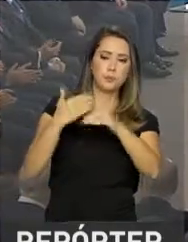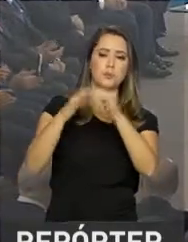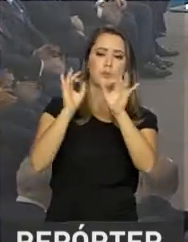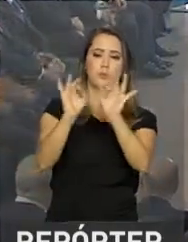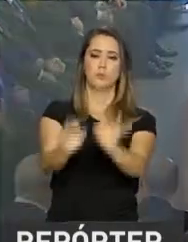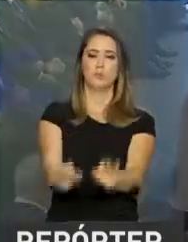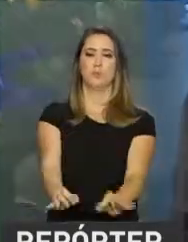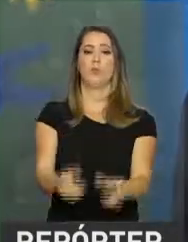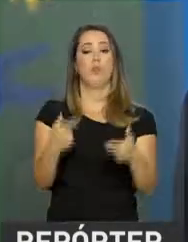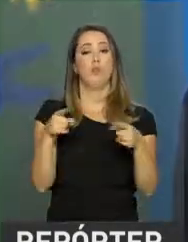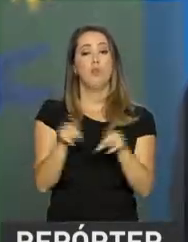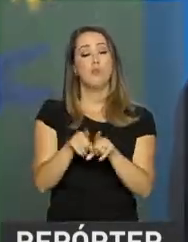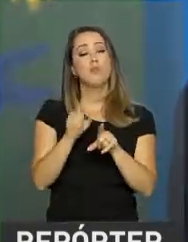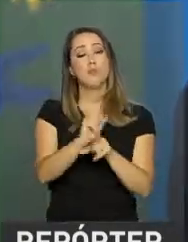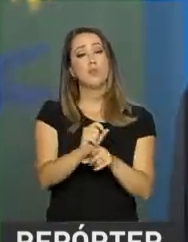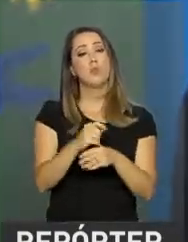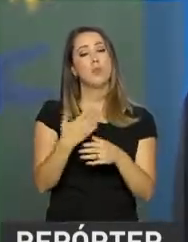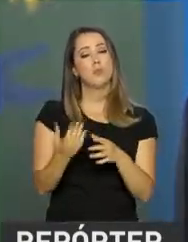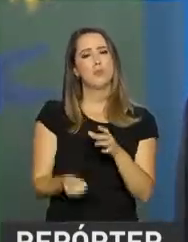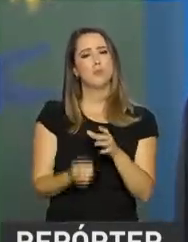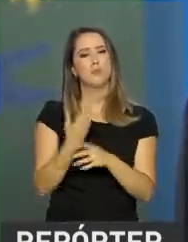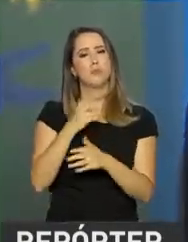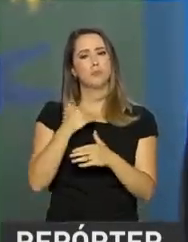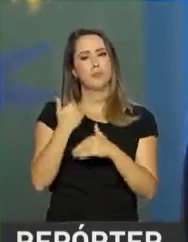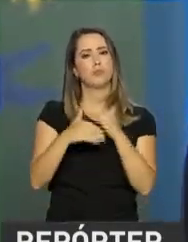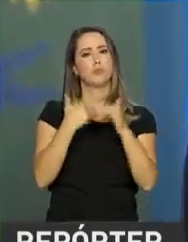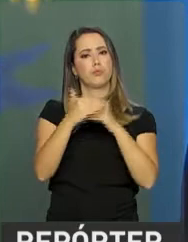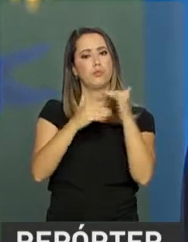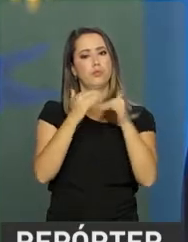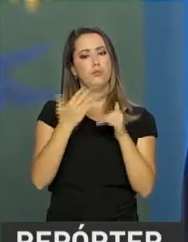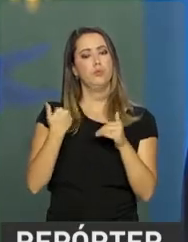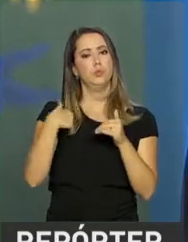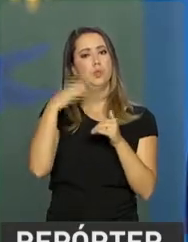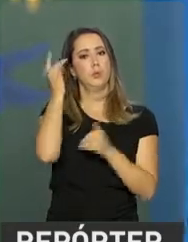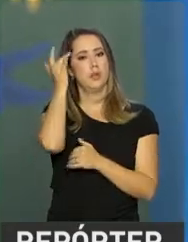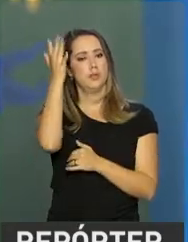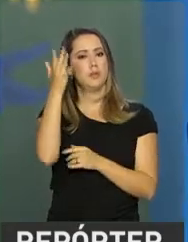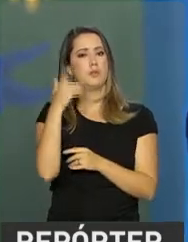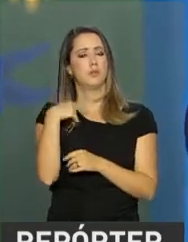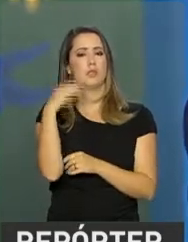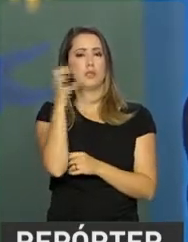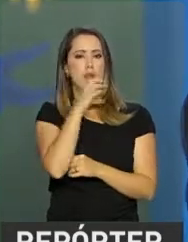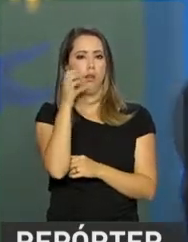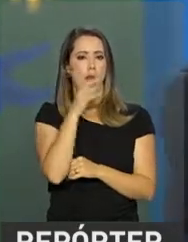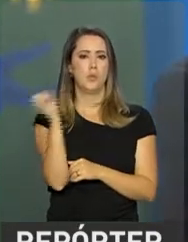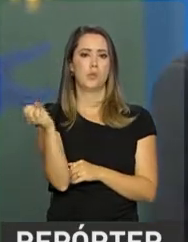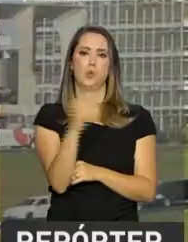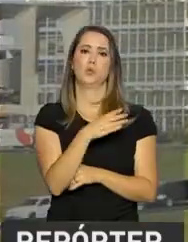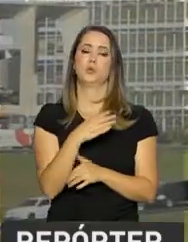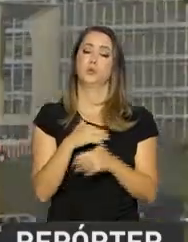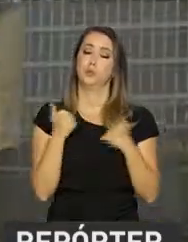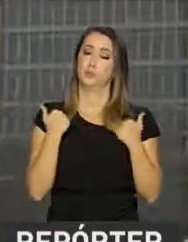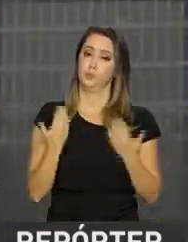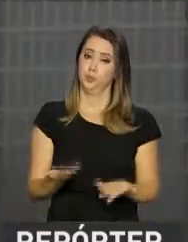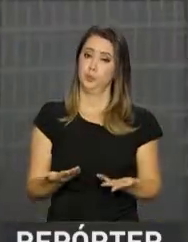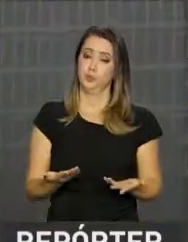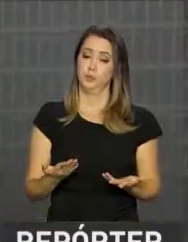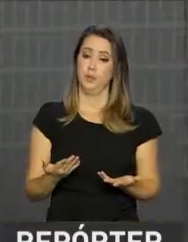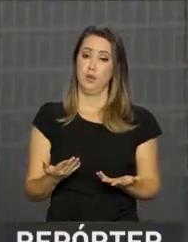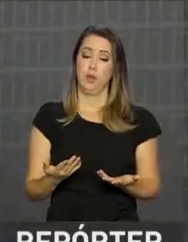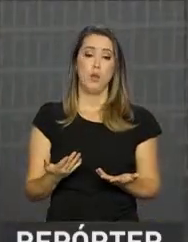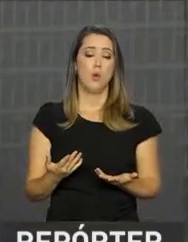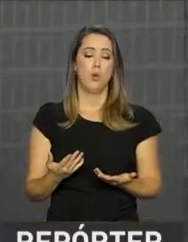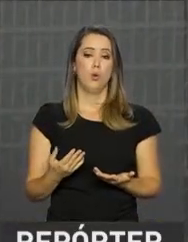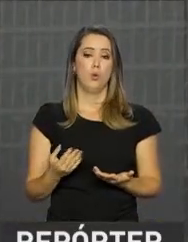além da agenda da produtividade o que permite um país mais fácil ágil e moderna e ao novo ministro do